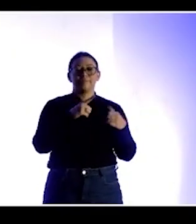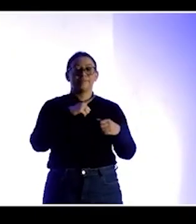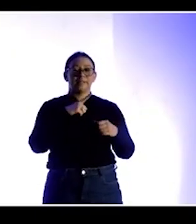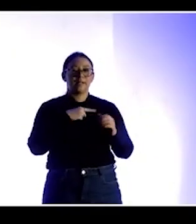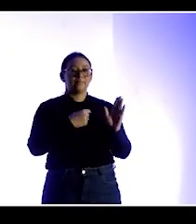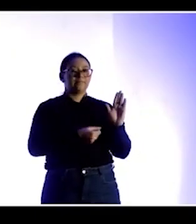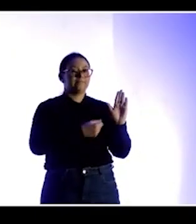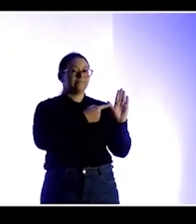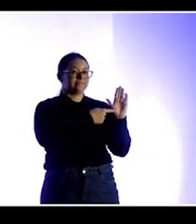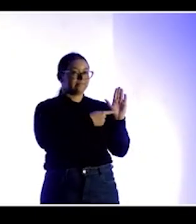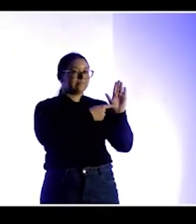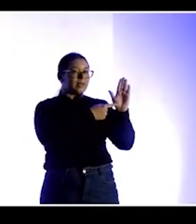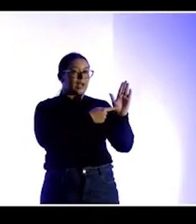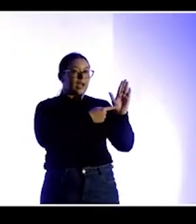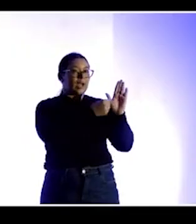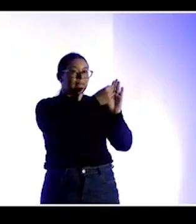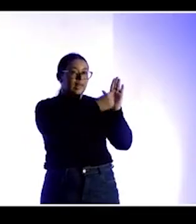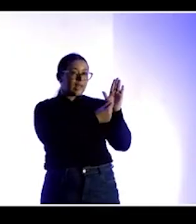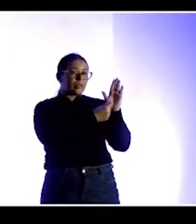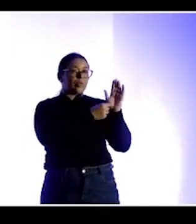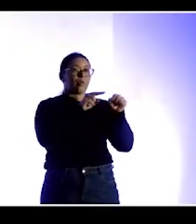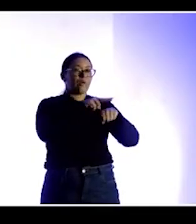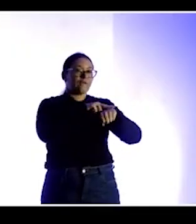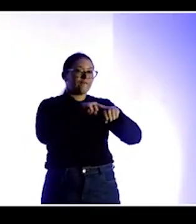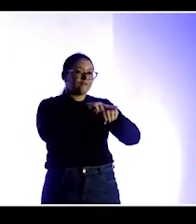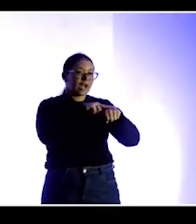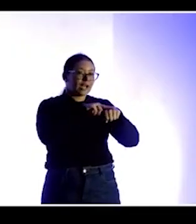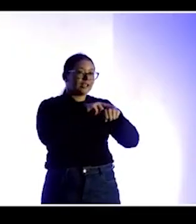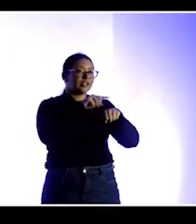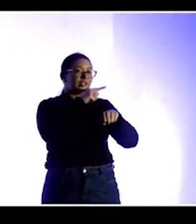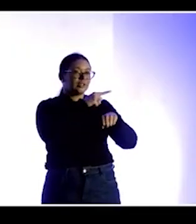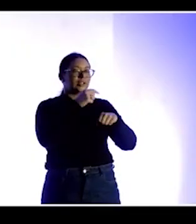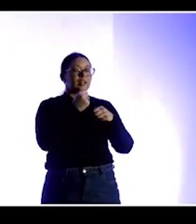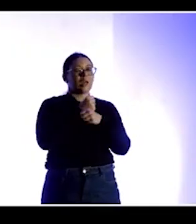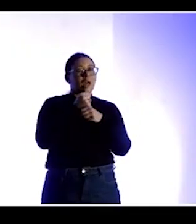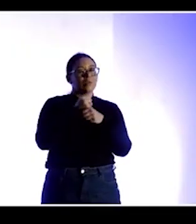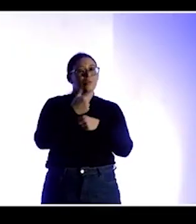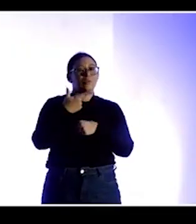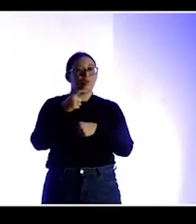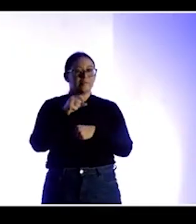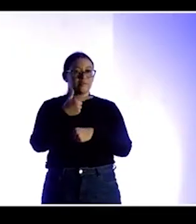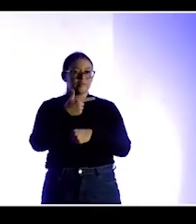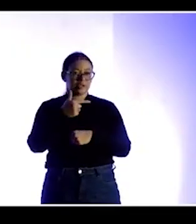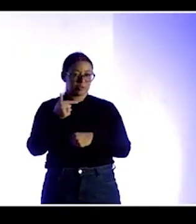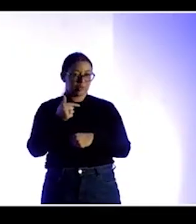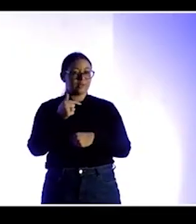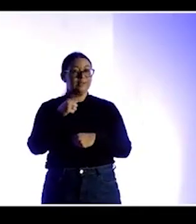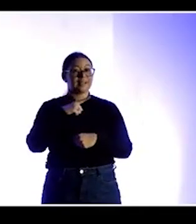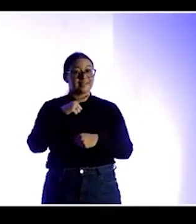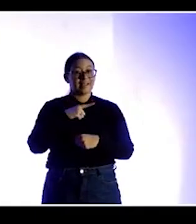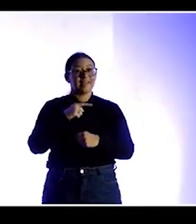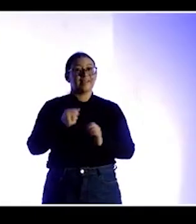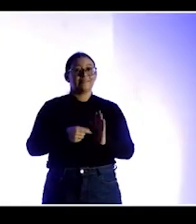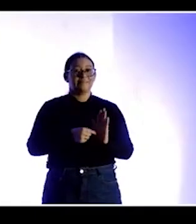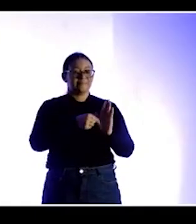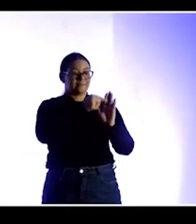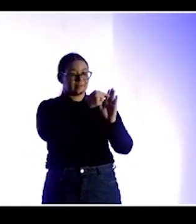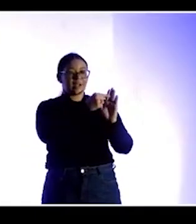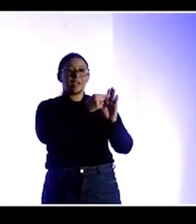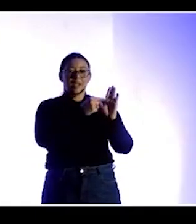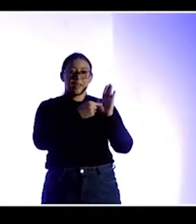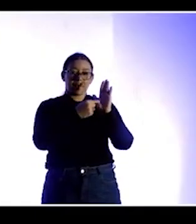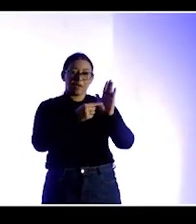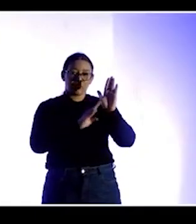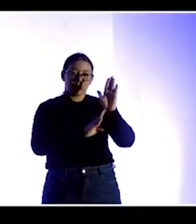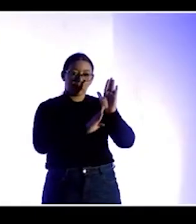aqui, olhando só para a barrinha verde claro aqui de 2022, que a barrinha verde claro de 2022, que representa o